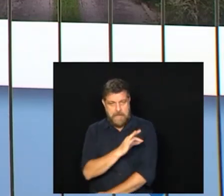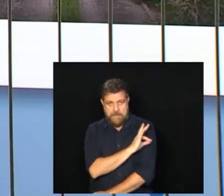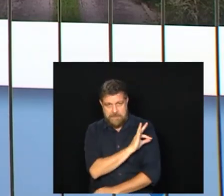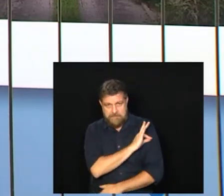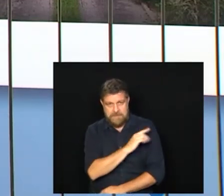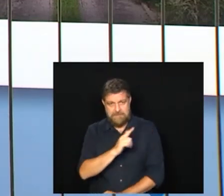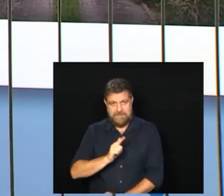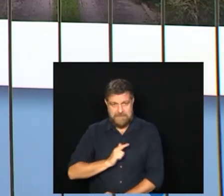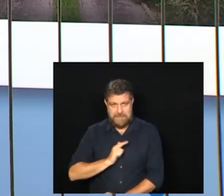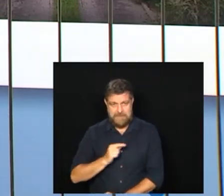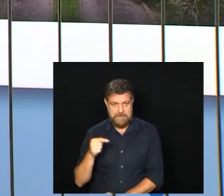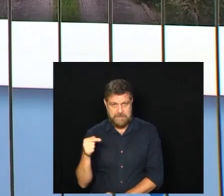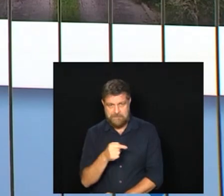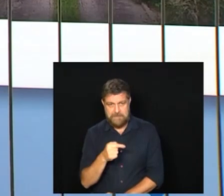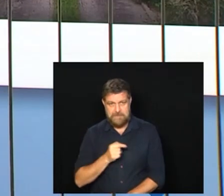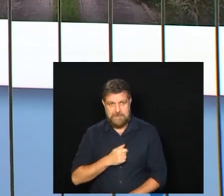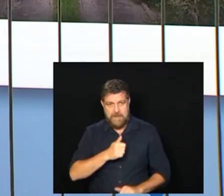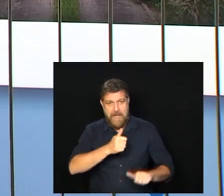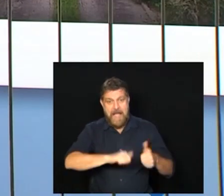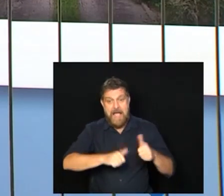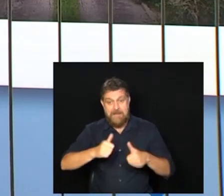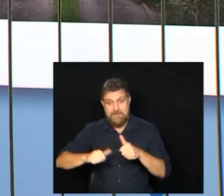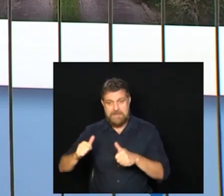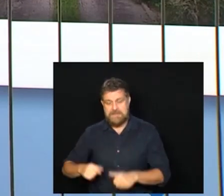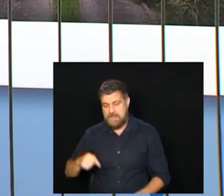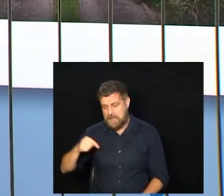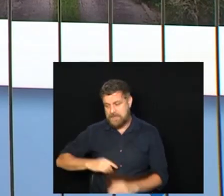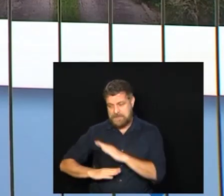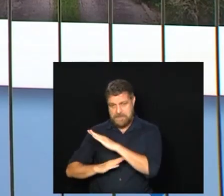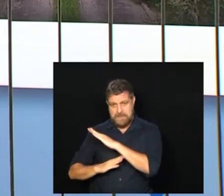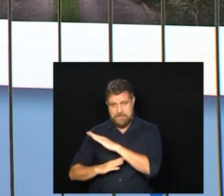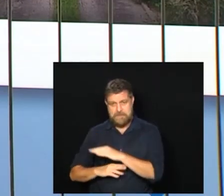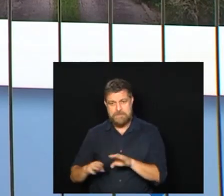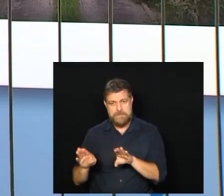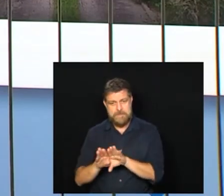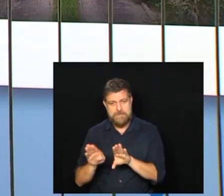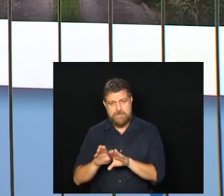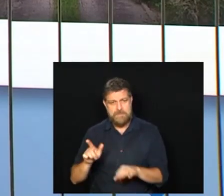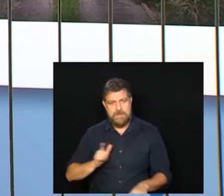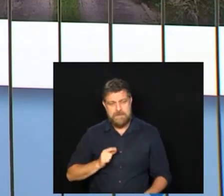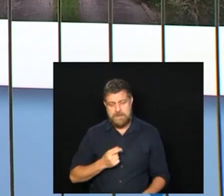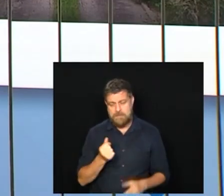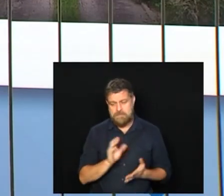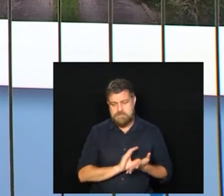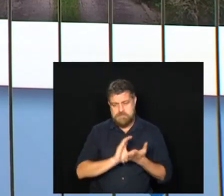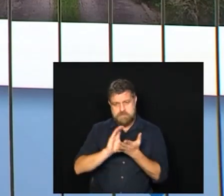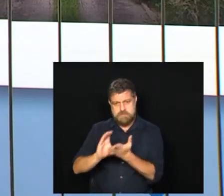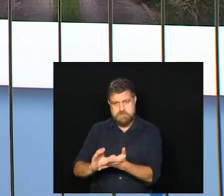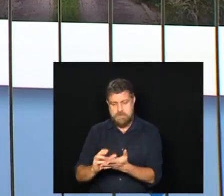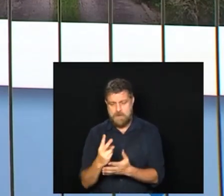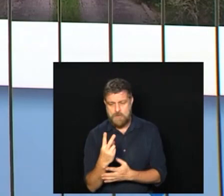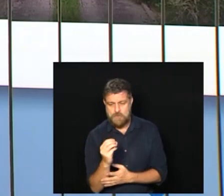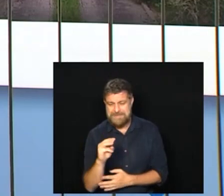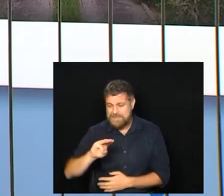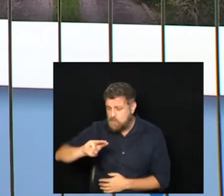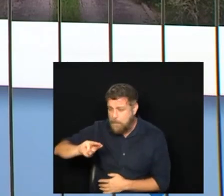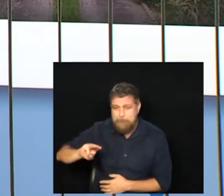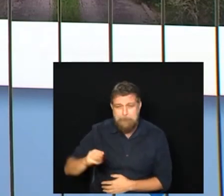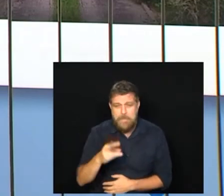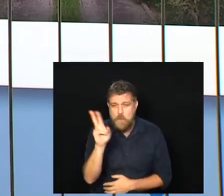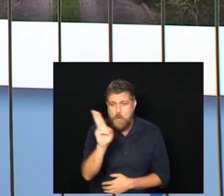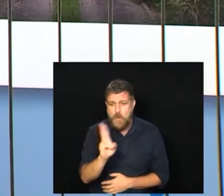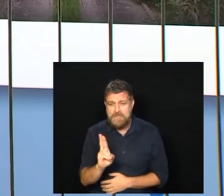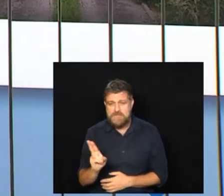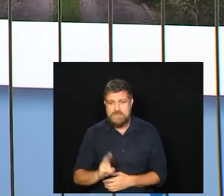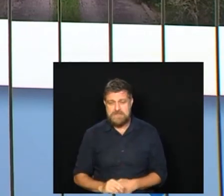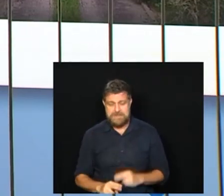seja, vai ter que passar aí pelo crivo do legislativo e prevê um financiamento de 200 milhões de reais junto